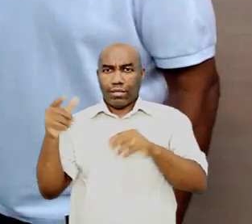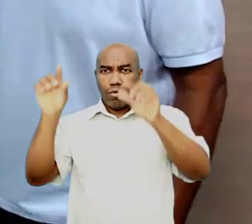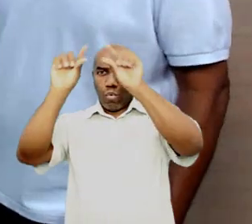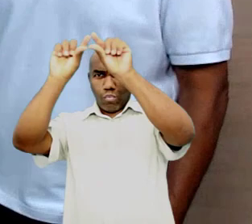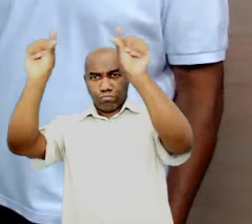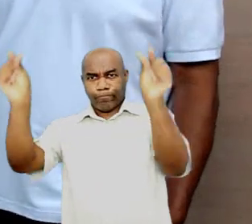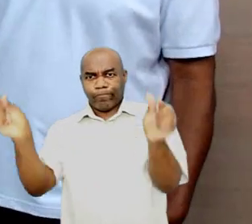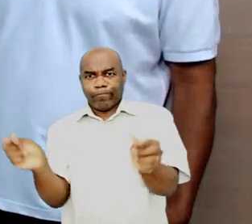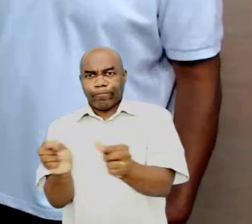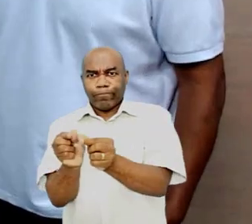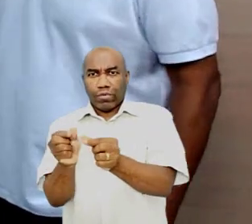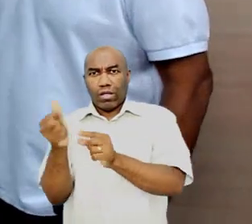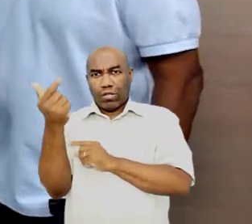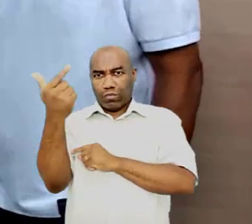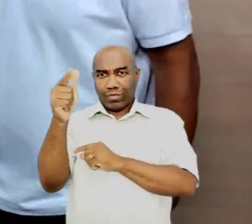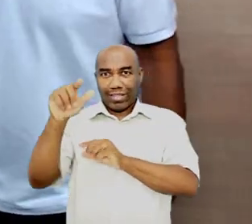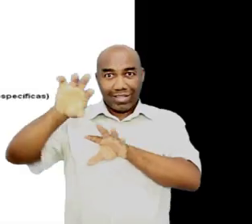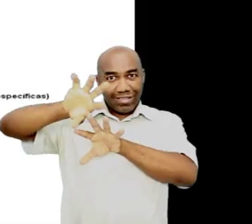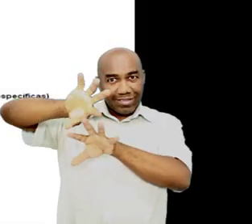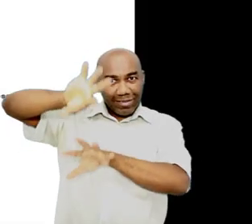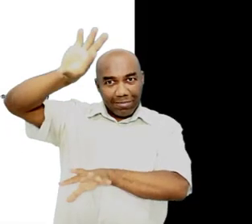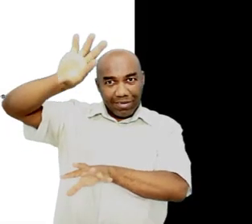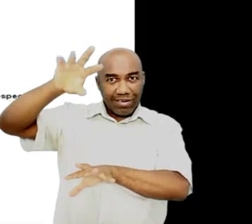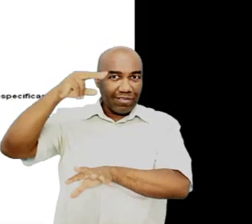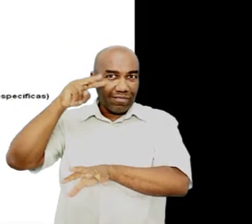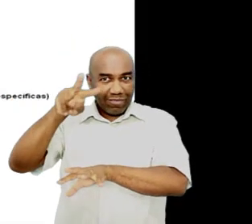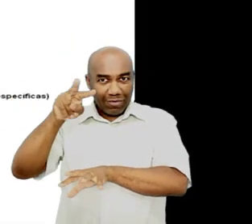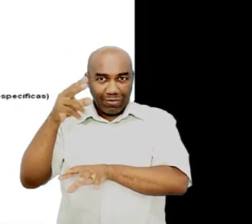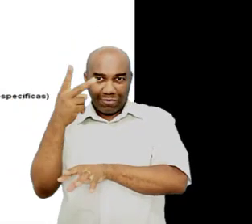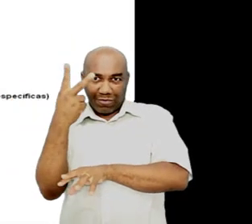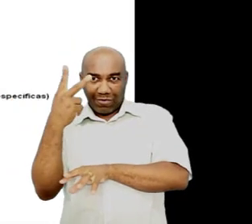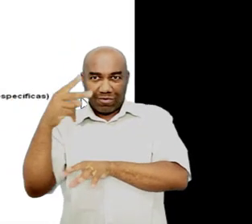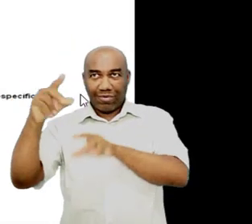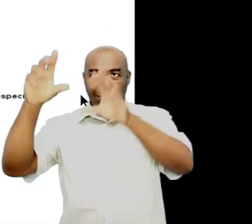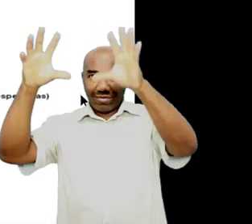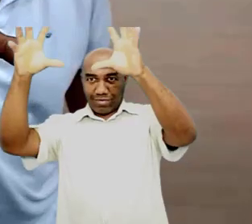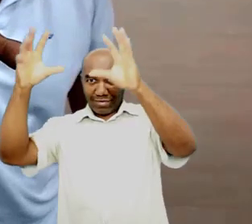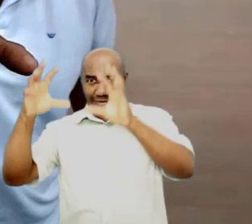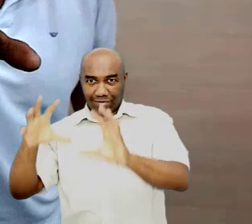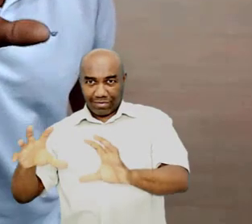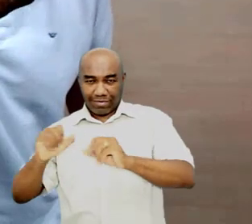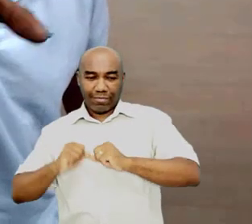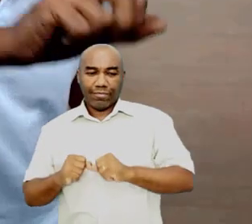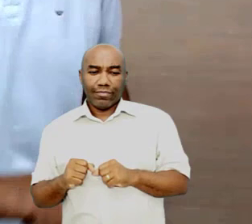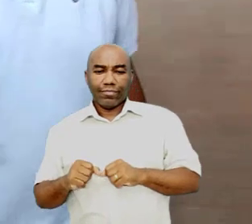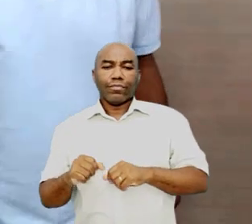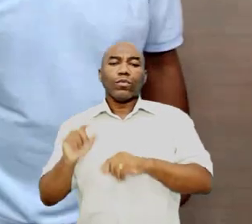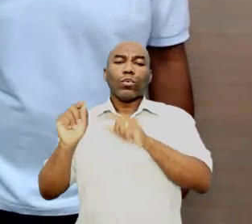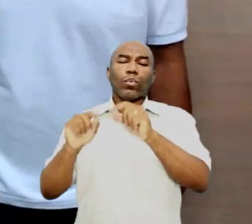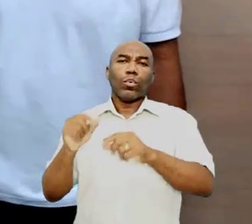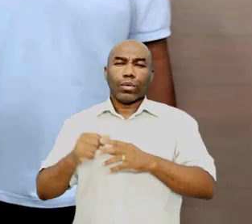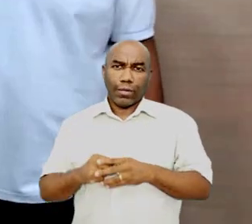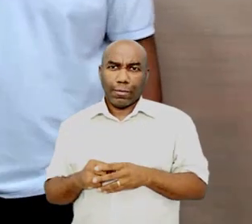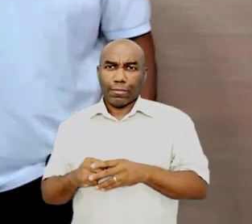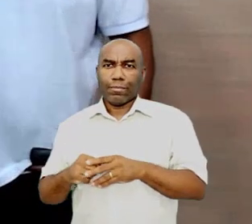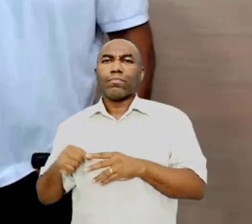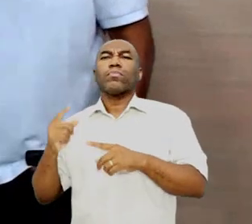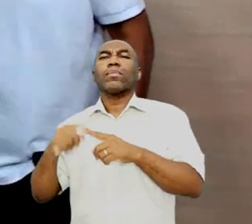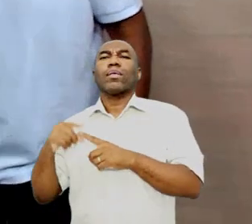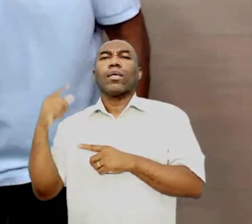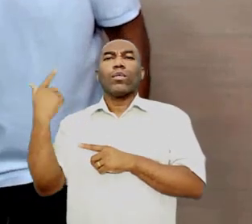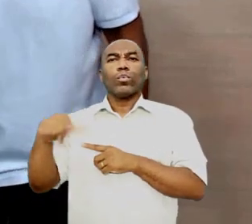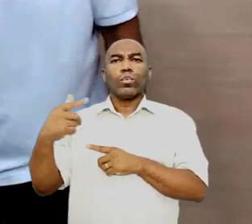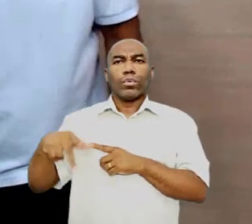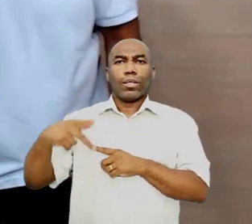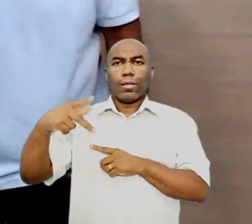coisa. Repare que ele é composto, sabe de quê? Pessoal, curto e grosso. Proteínas.